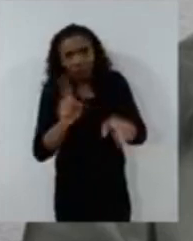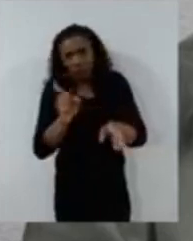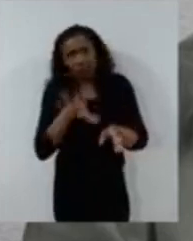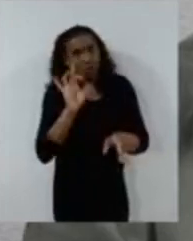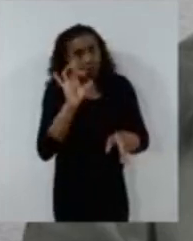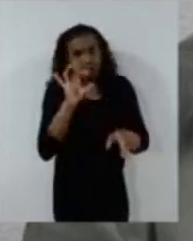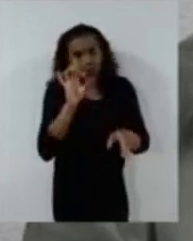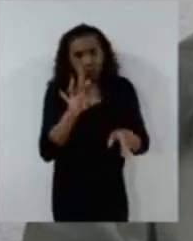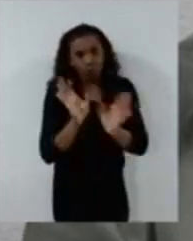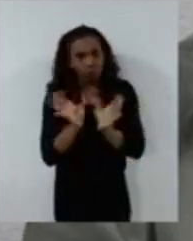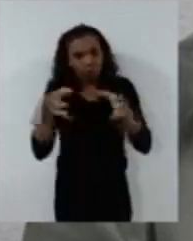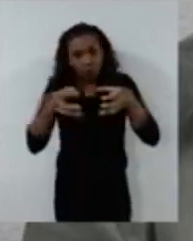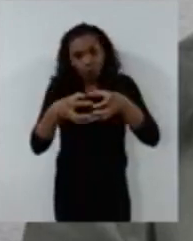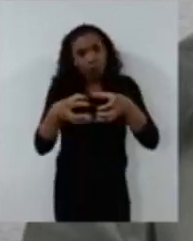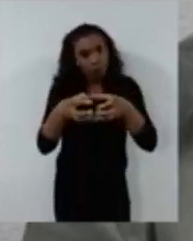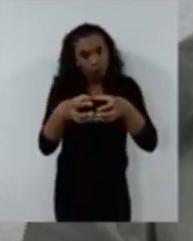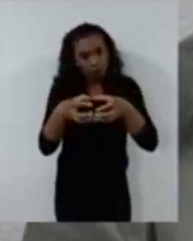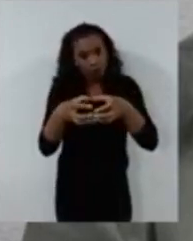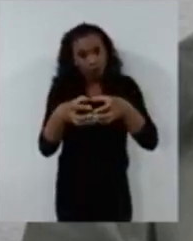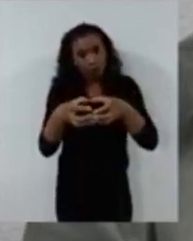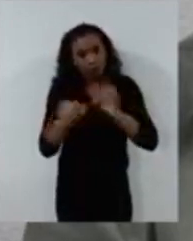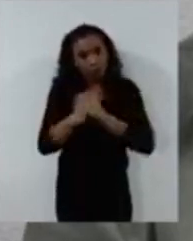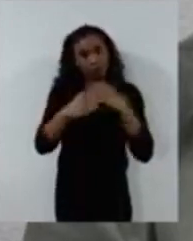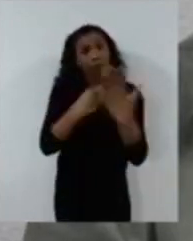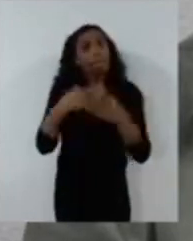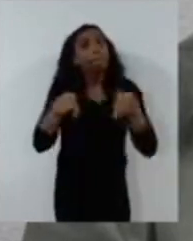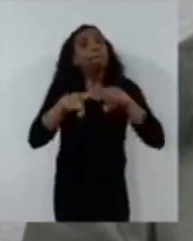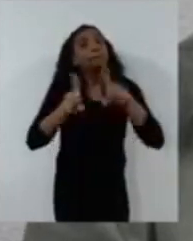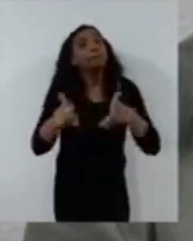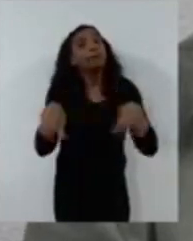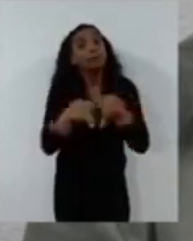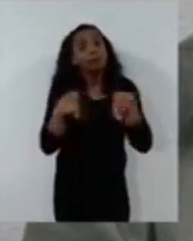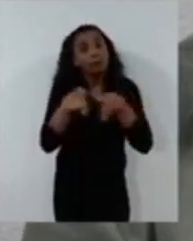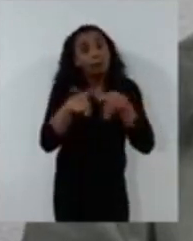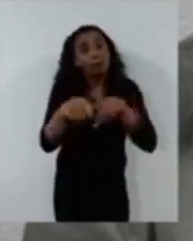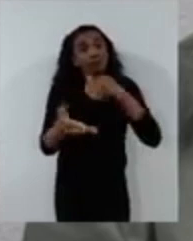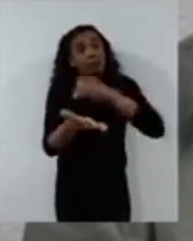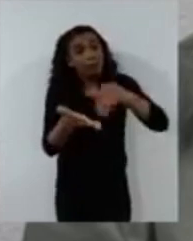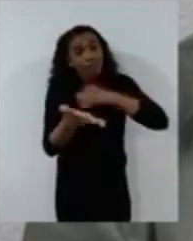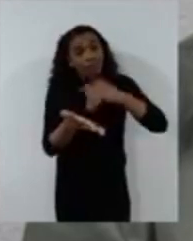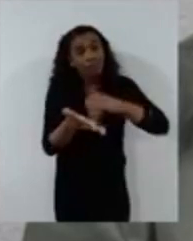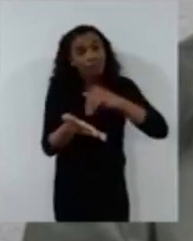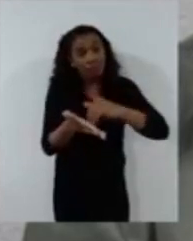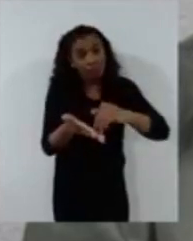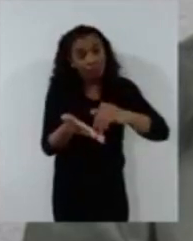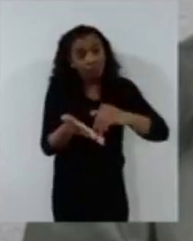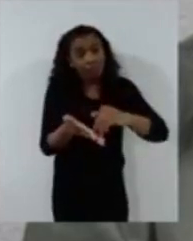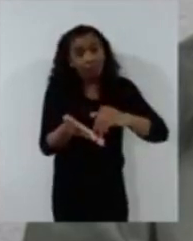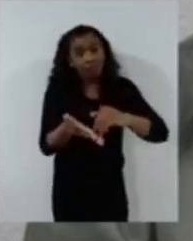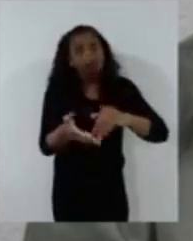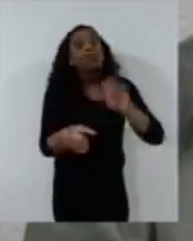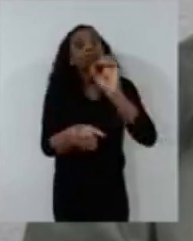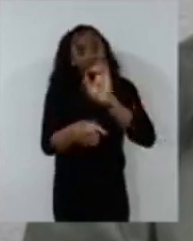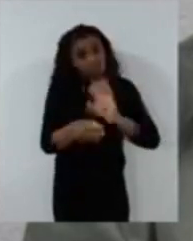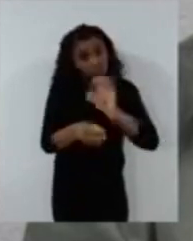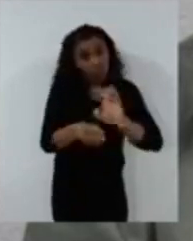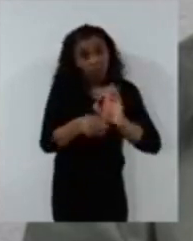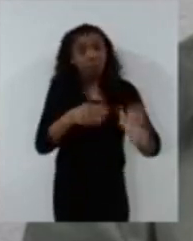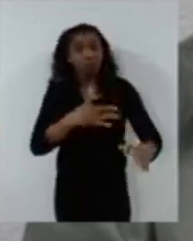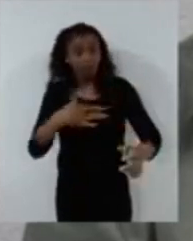Comitê Gestor, como também da Secretaria de Estado de Saúde e do Ministério da